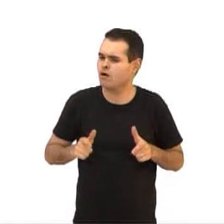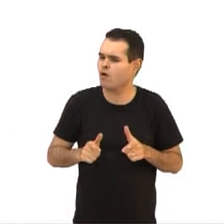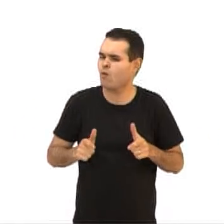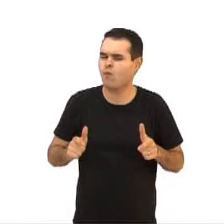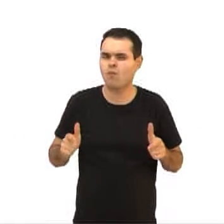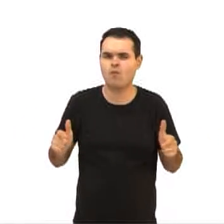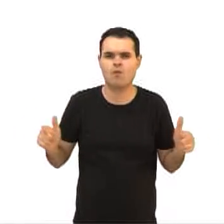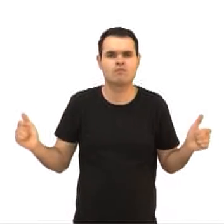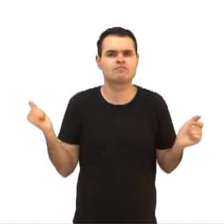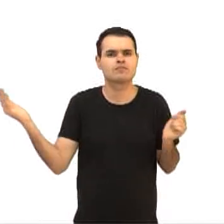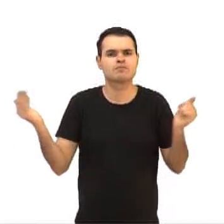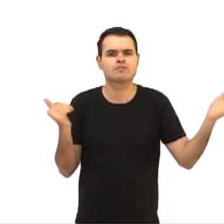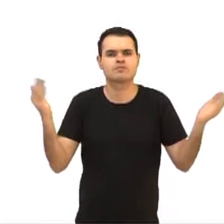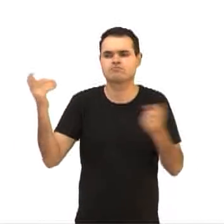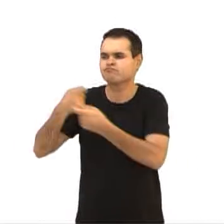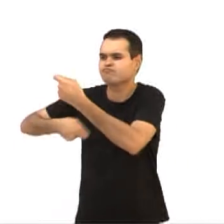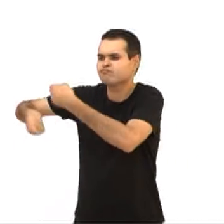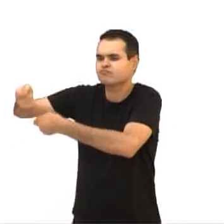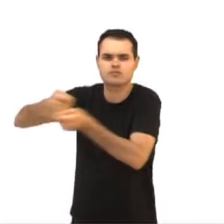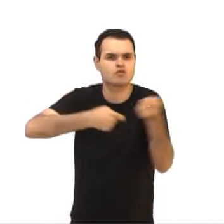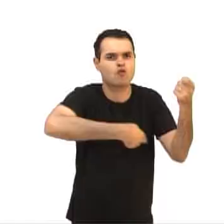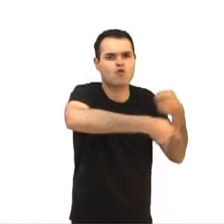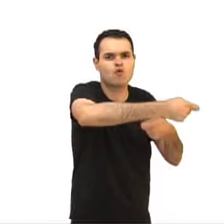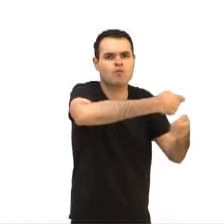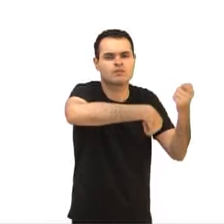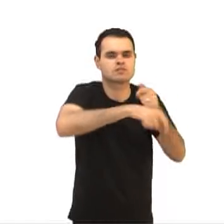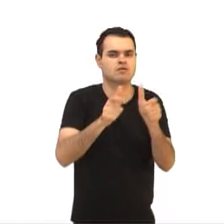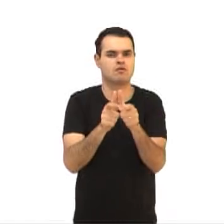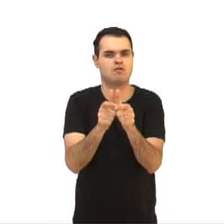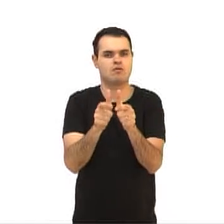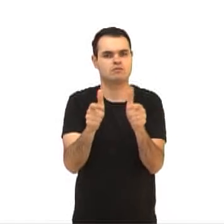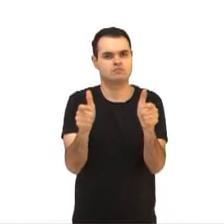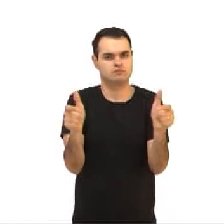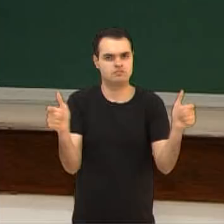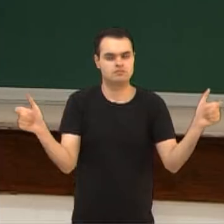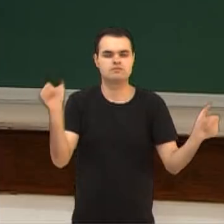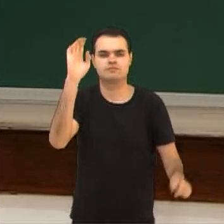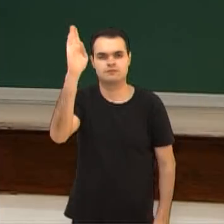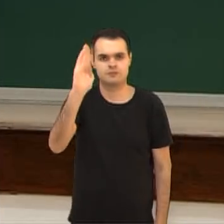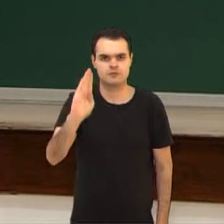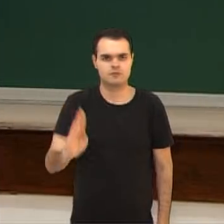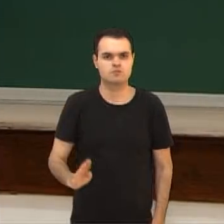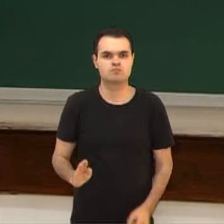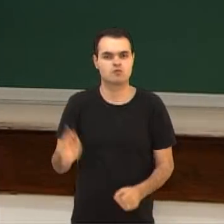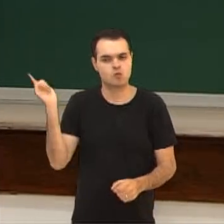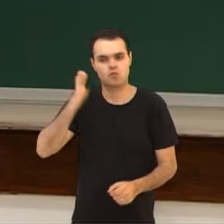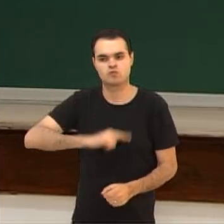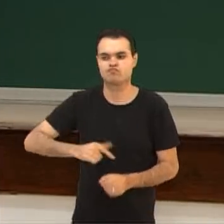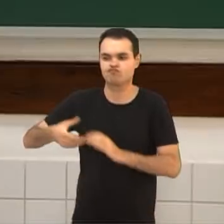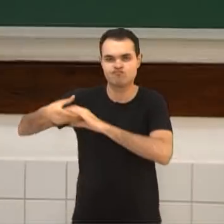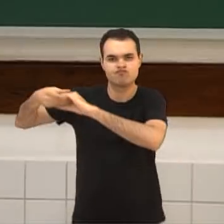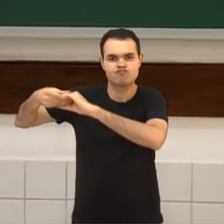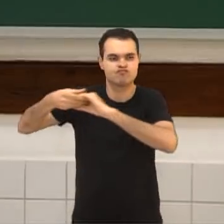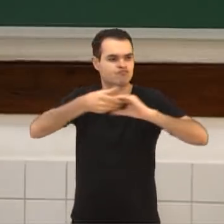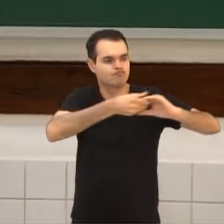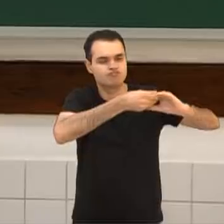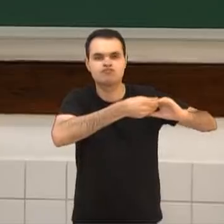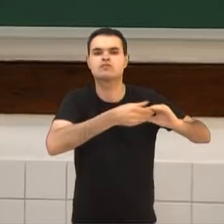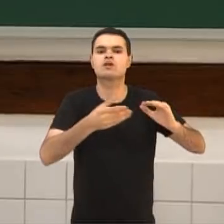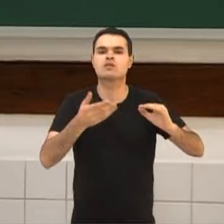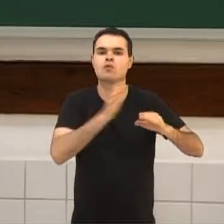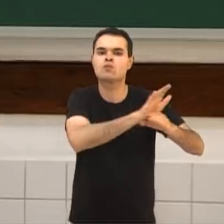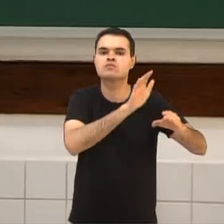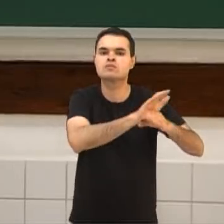parceiros comerciais, maior número de países com os quais o Brasil fazia negócios, o que contribuiu, claro, de